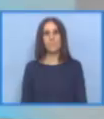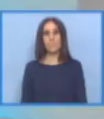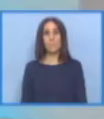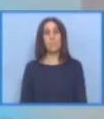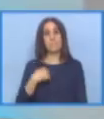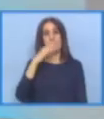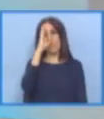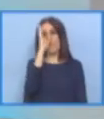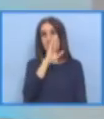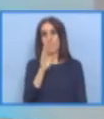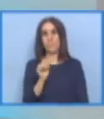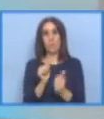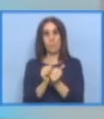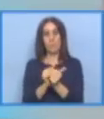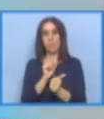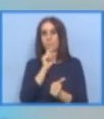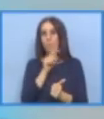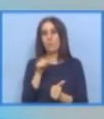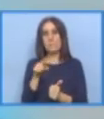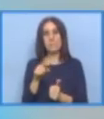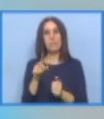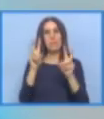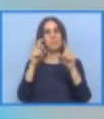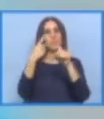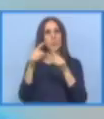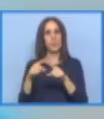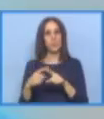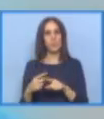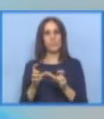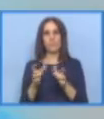Já sabe que pode acompanhar estes e outros temas em